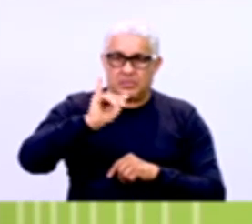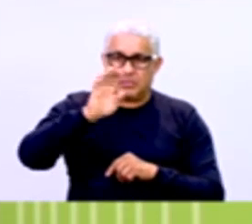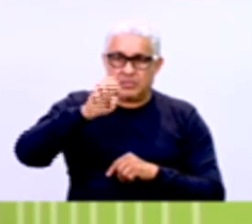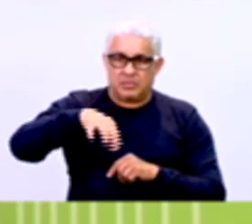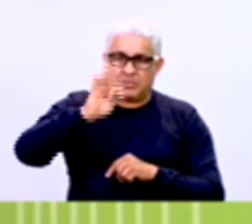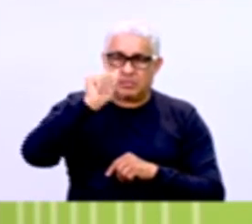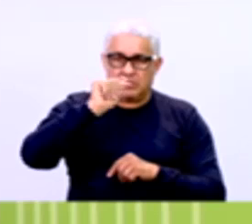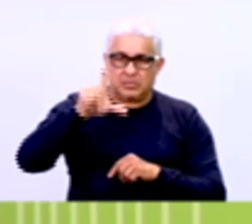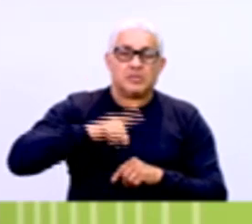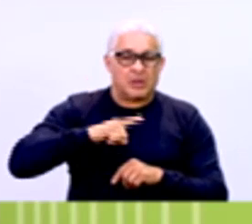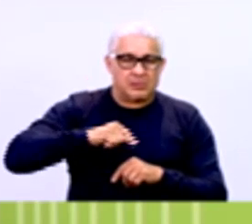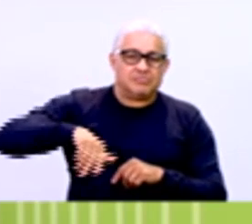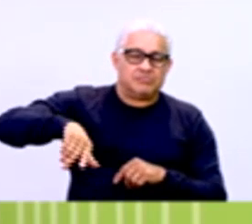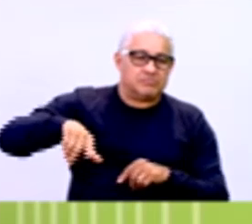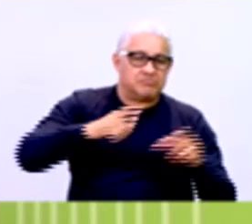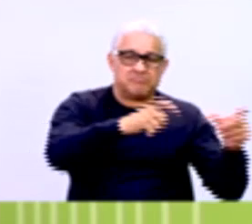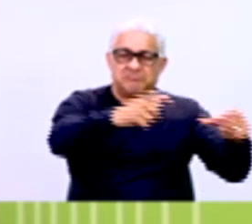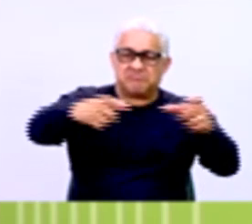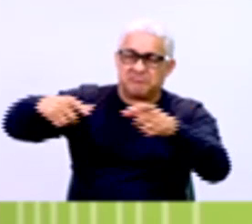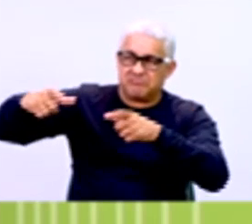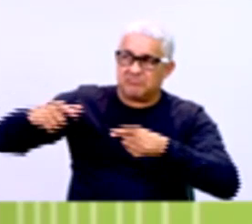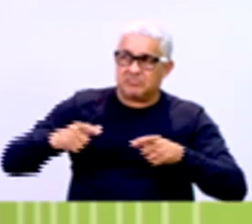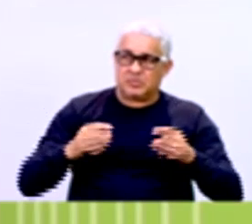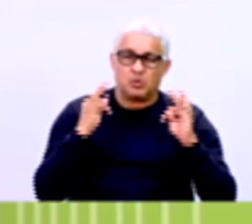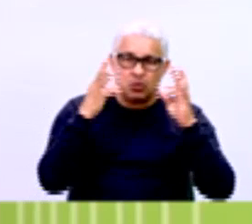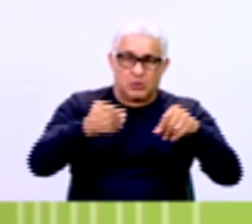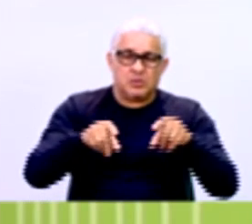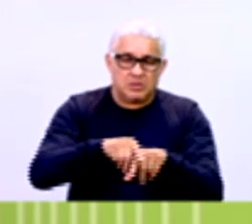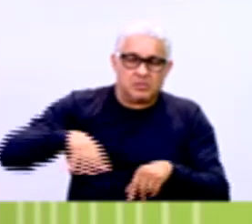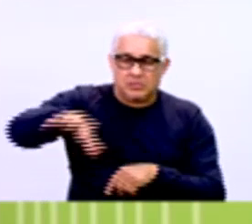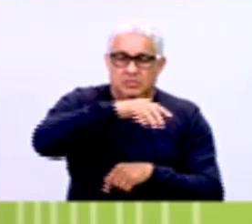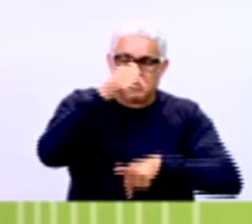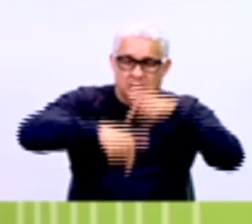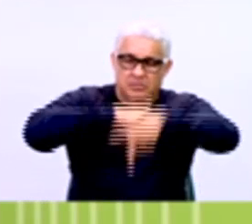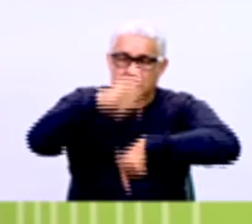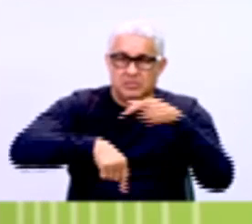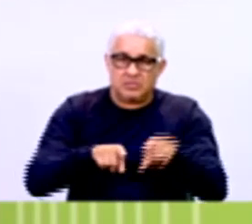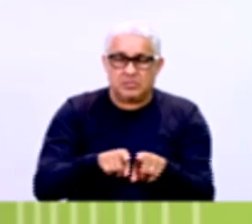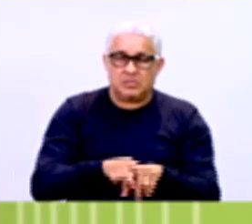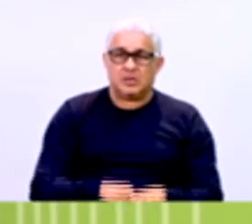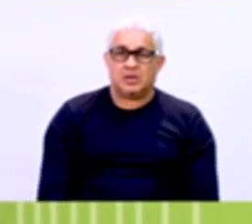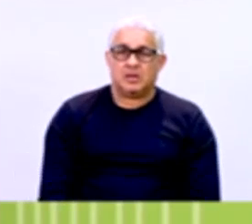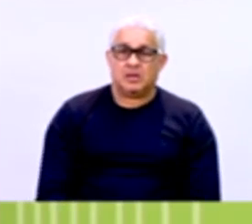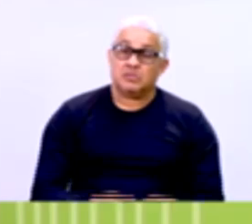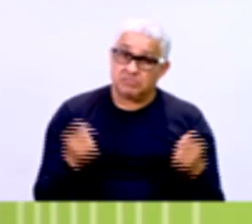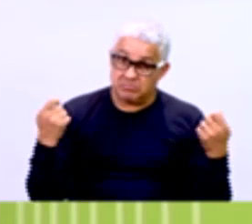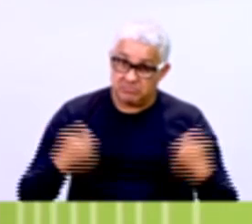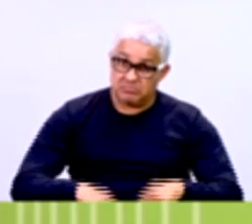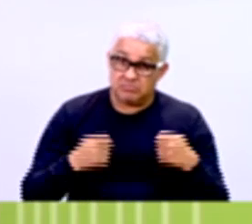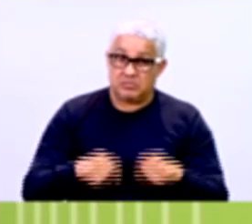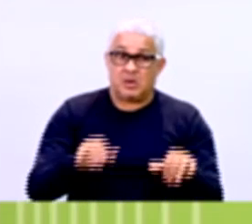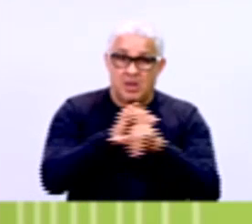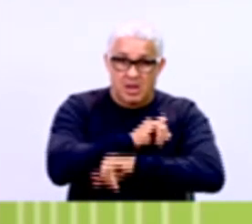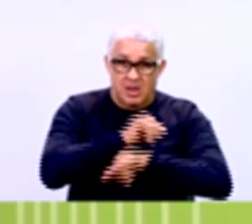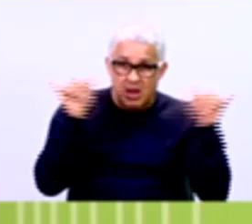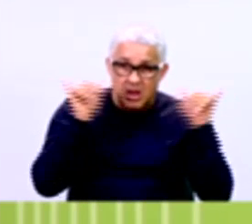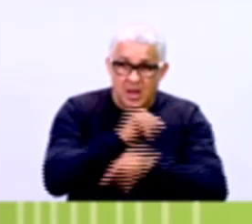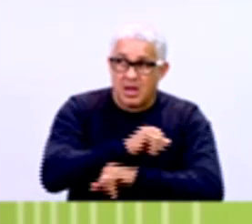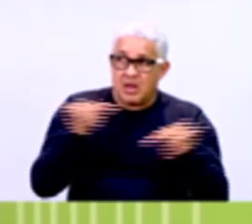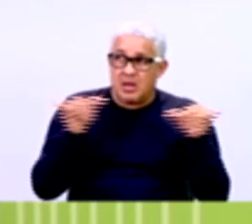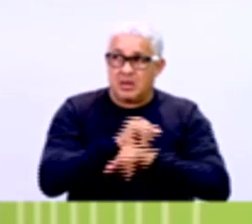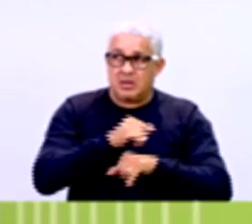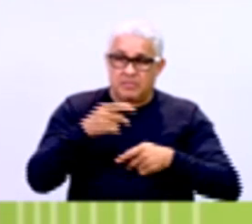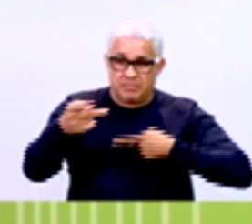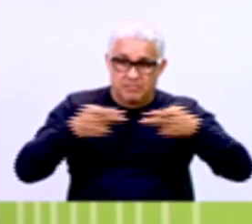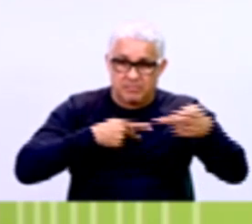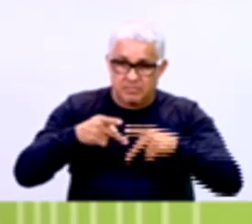os setores, em todas as esferas do seu ambiente de trabalho, uma vez que é necessário divulgação. Quando você fala em projeto